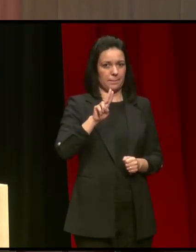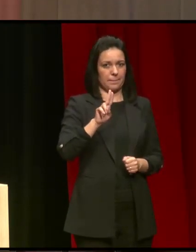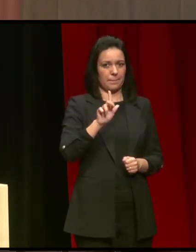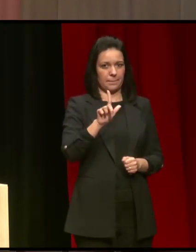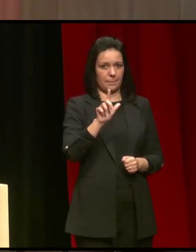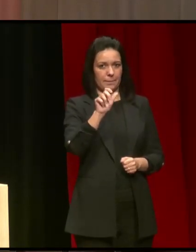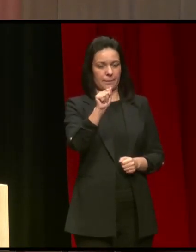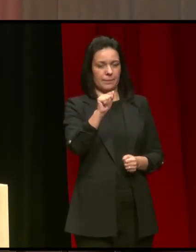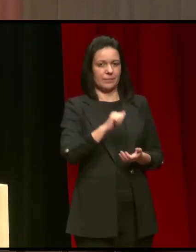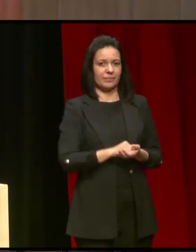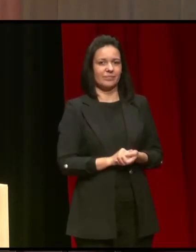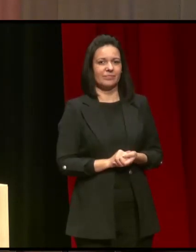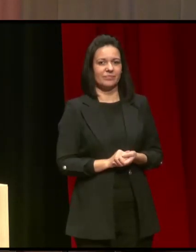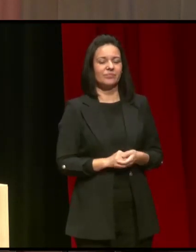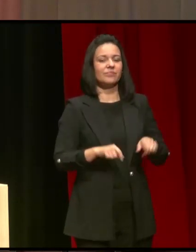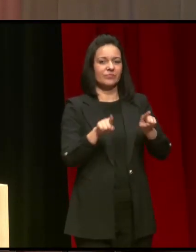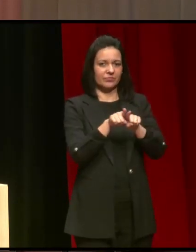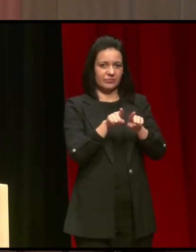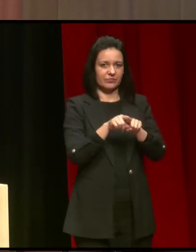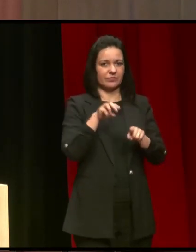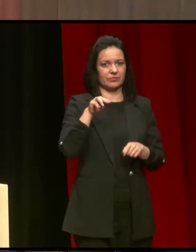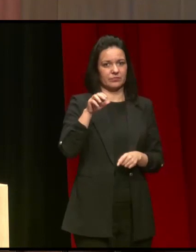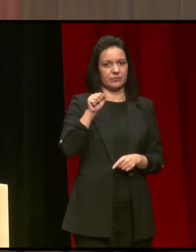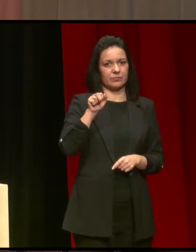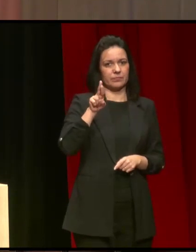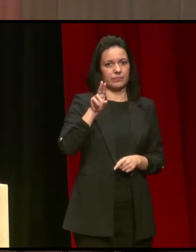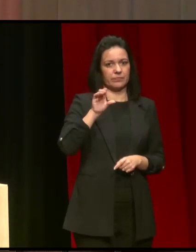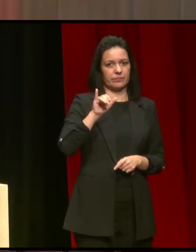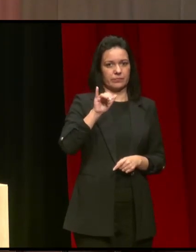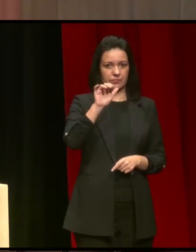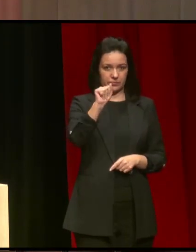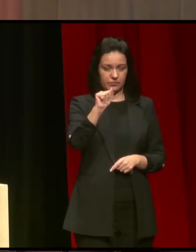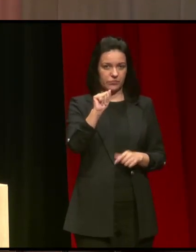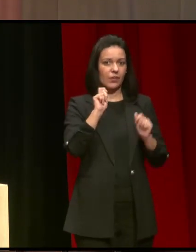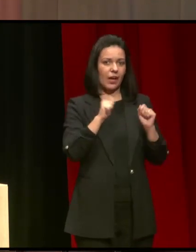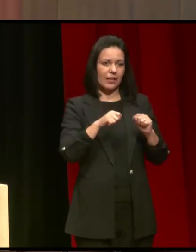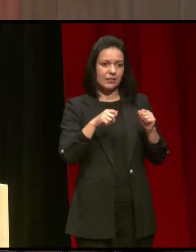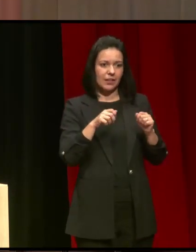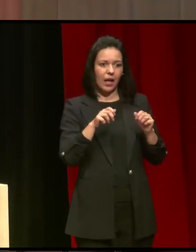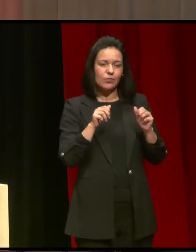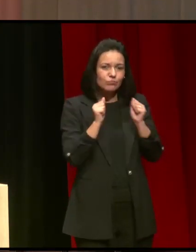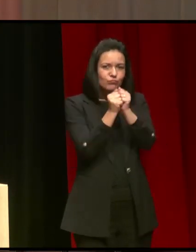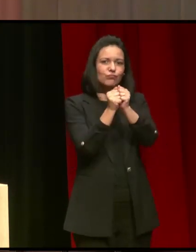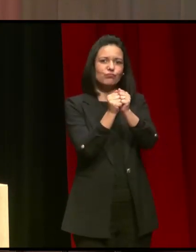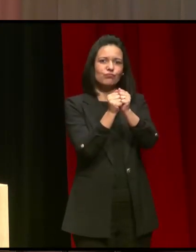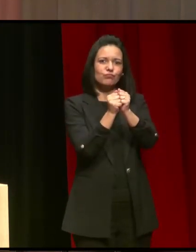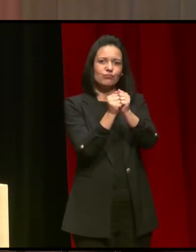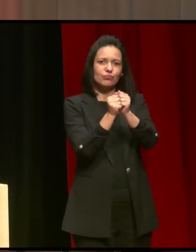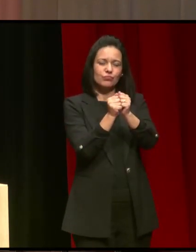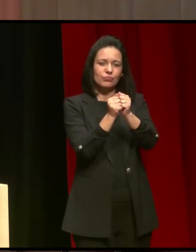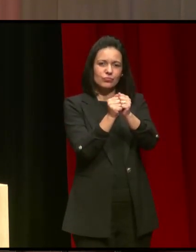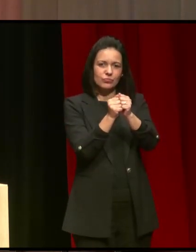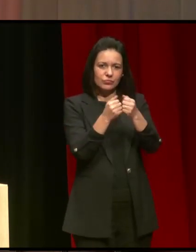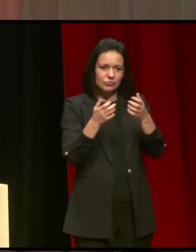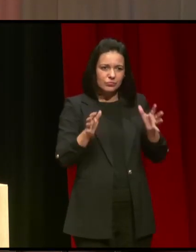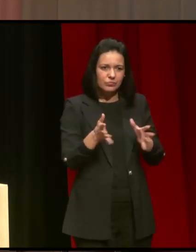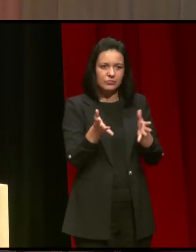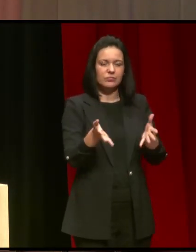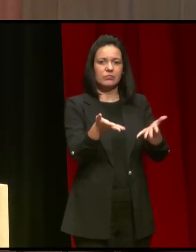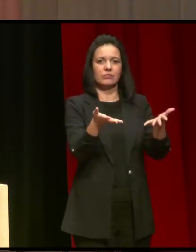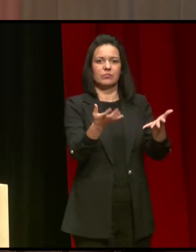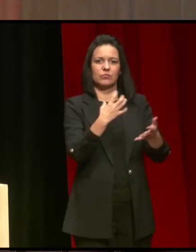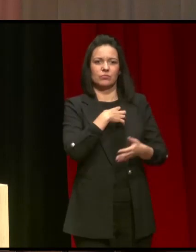está aqui, a Márcia. E foi ali que a gente começou o movimento para levar literatura braille